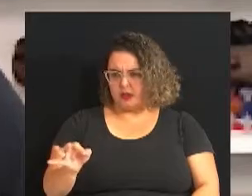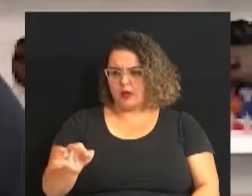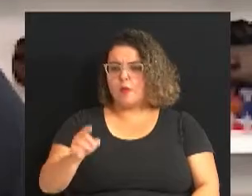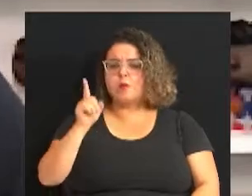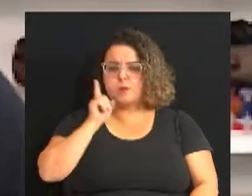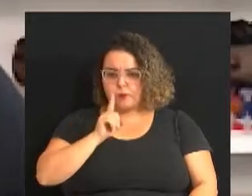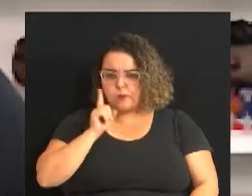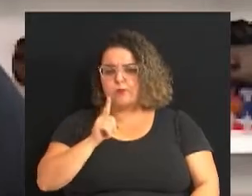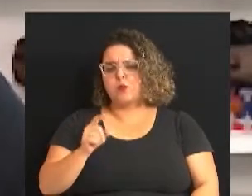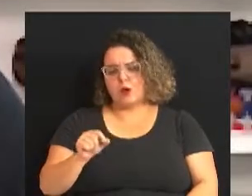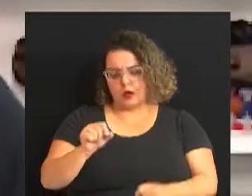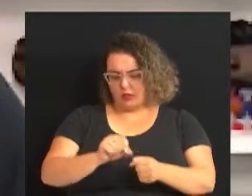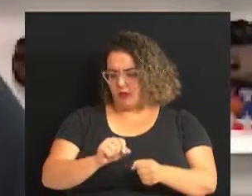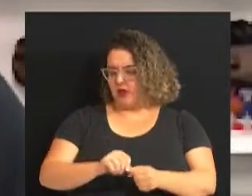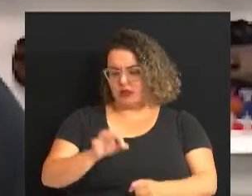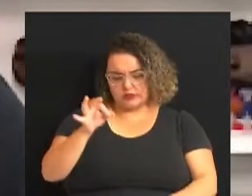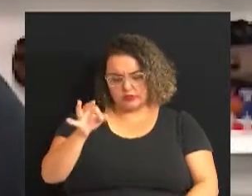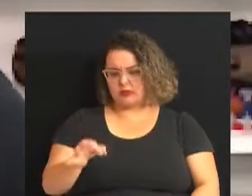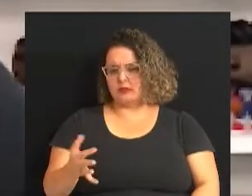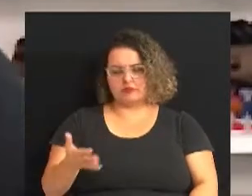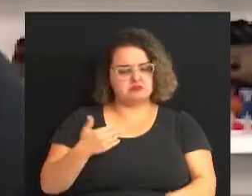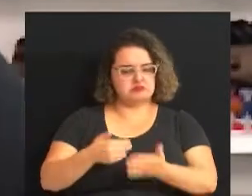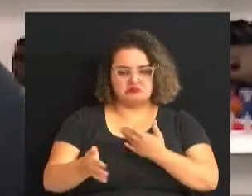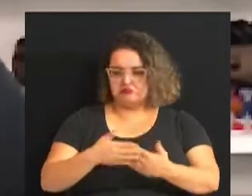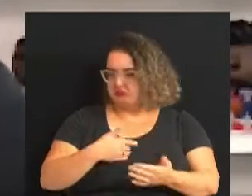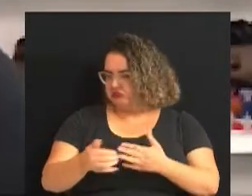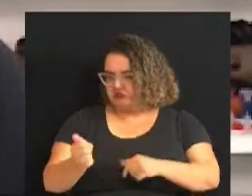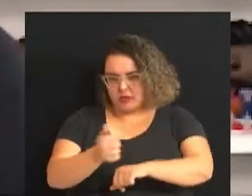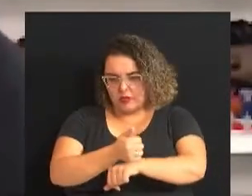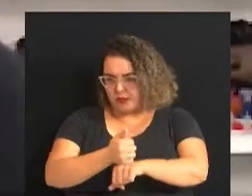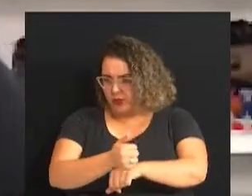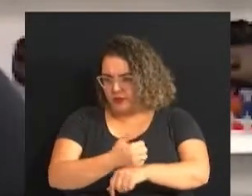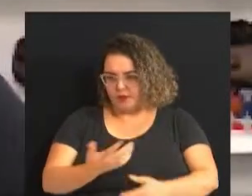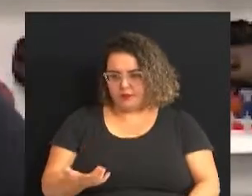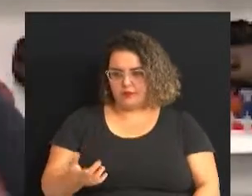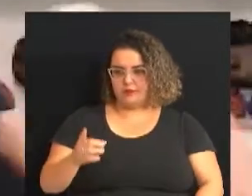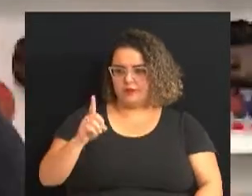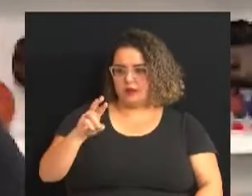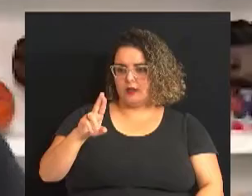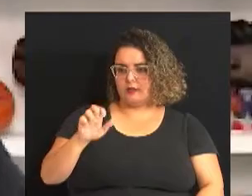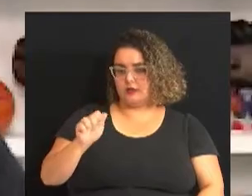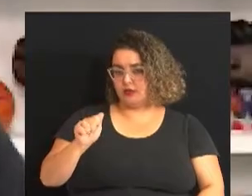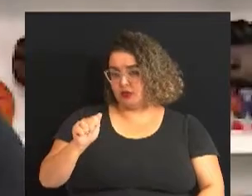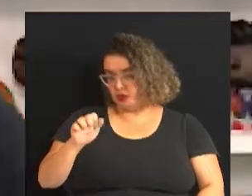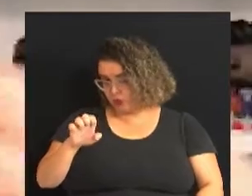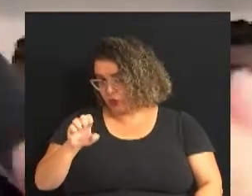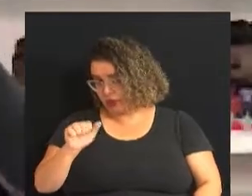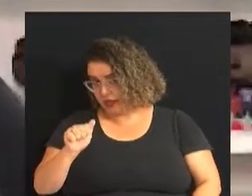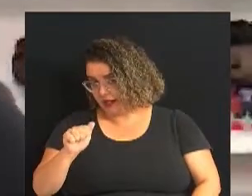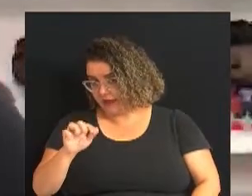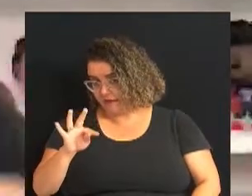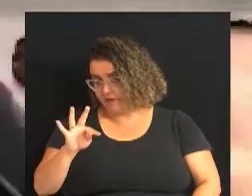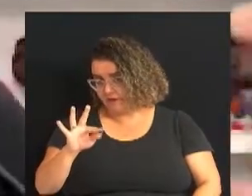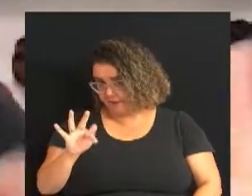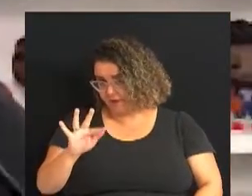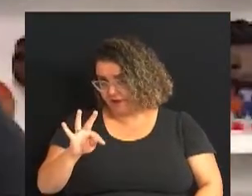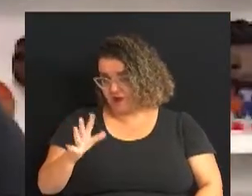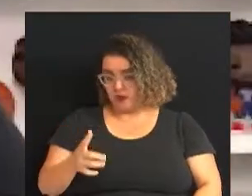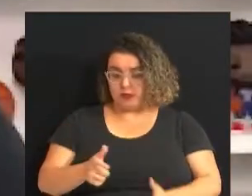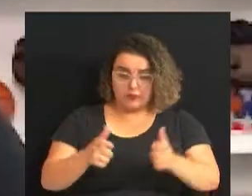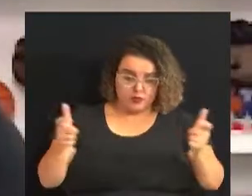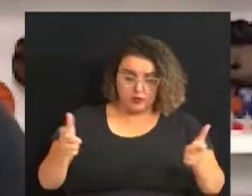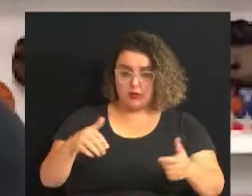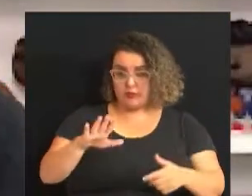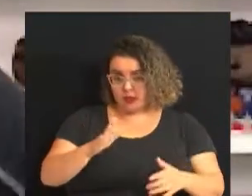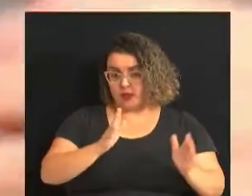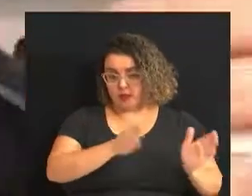com propriedade, independente do esporte, né? O draft da NFL é até maior, por ser mais jogadores e mais rounds,